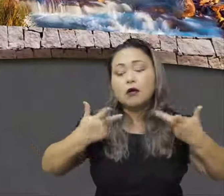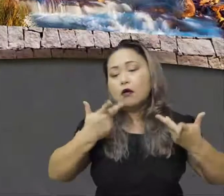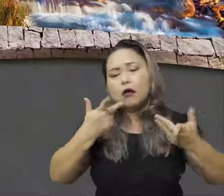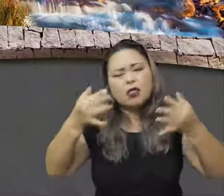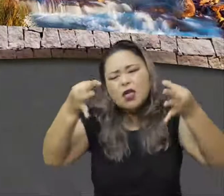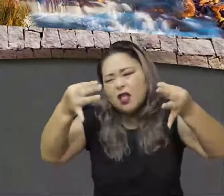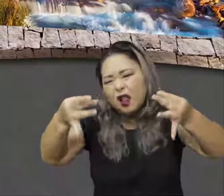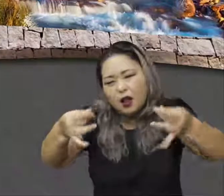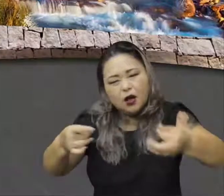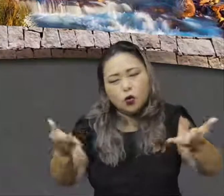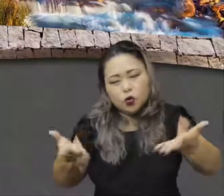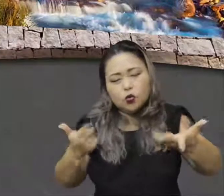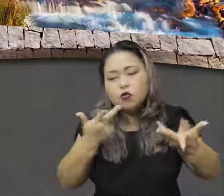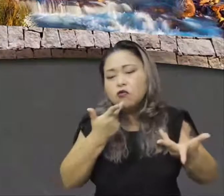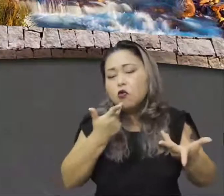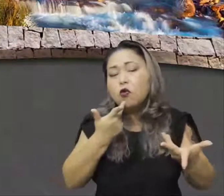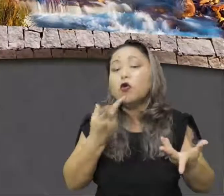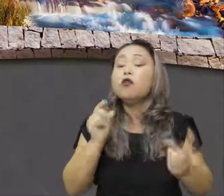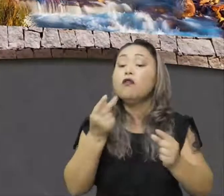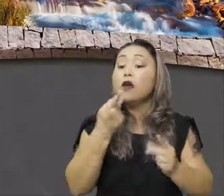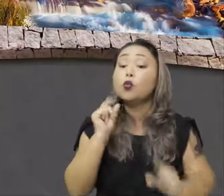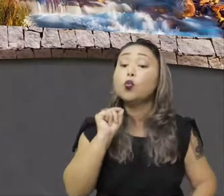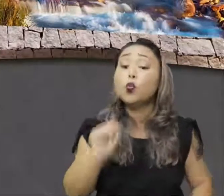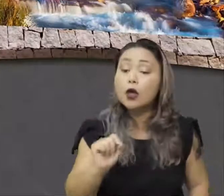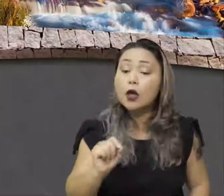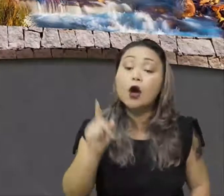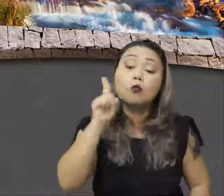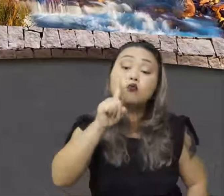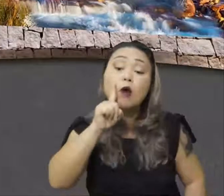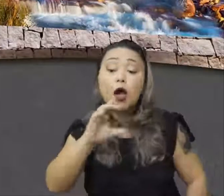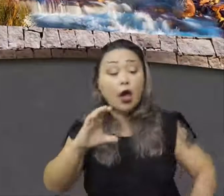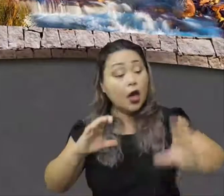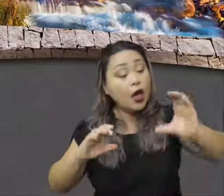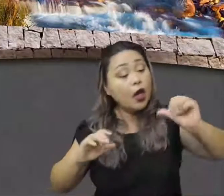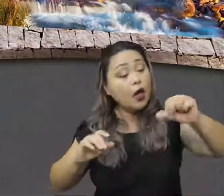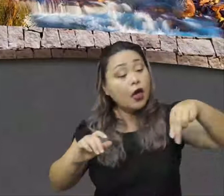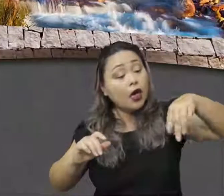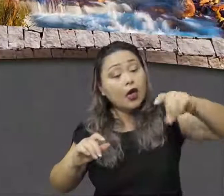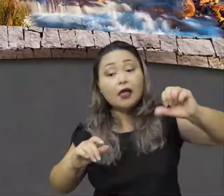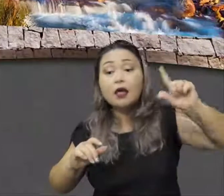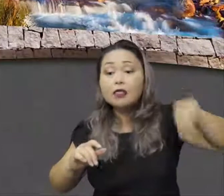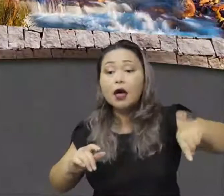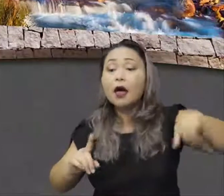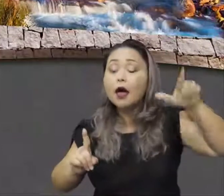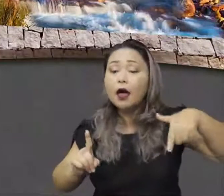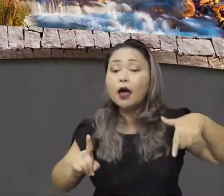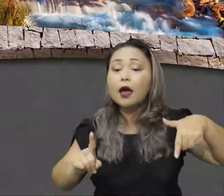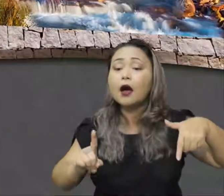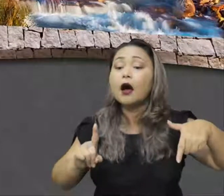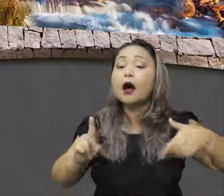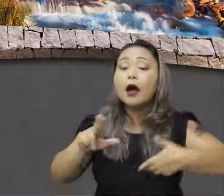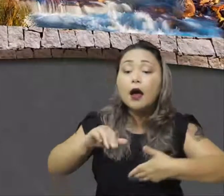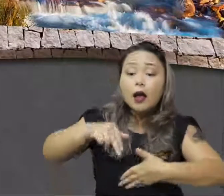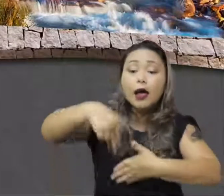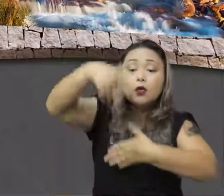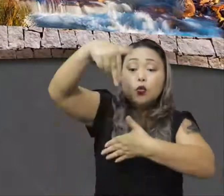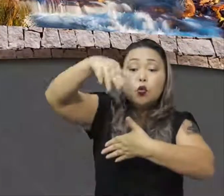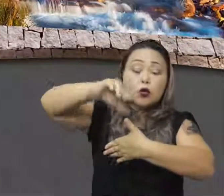aqui nesse detalhe hoje. Eu só estou dizendo que Estados Unidos e Canadá é América do